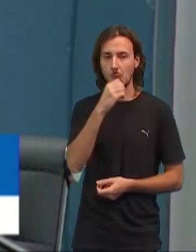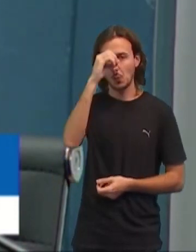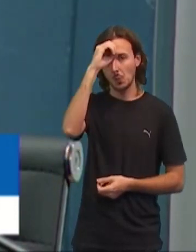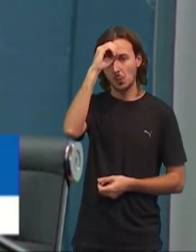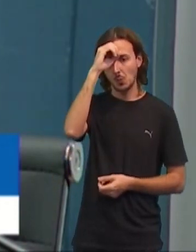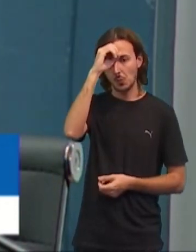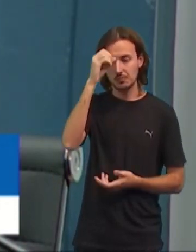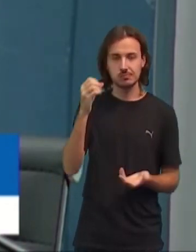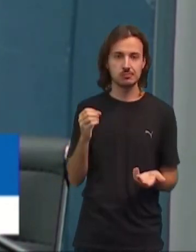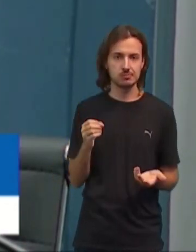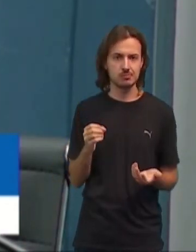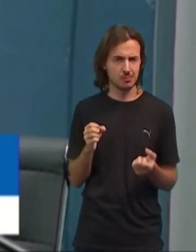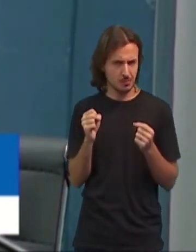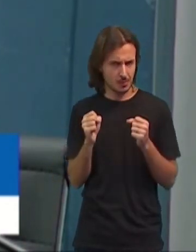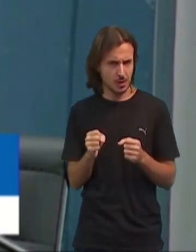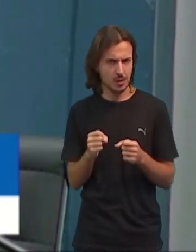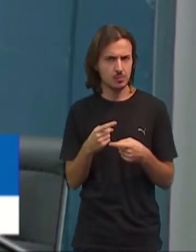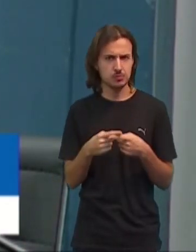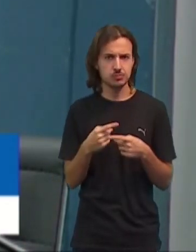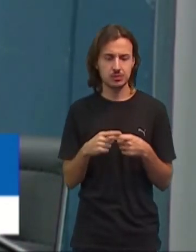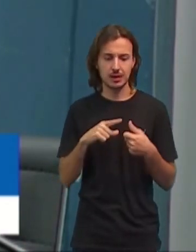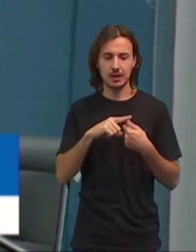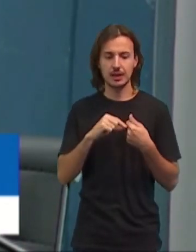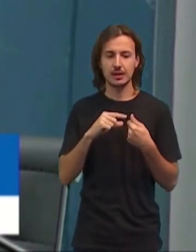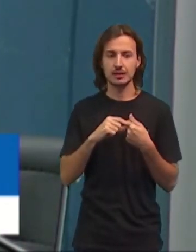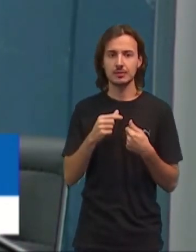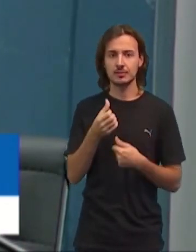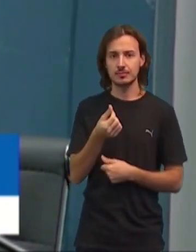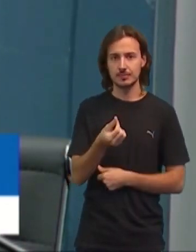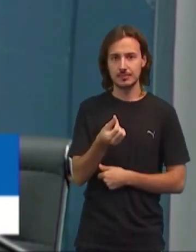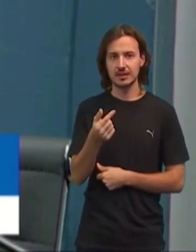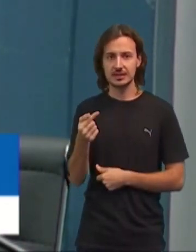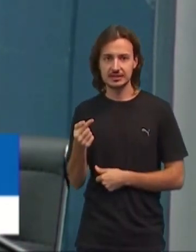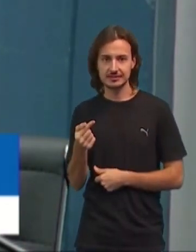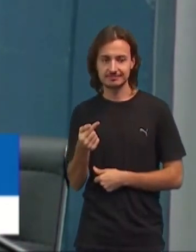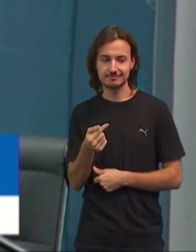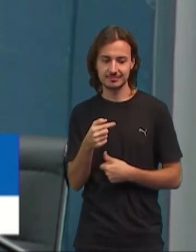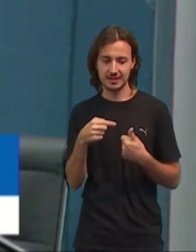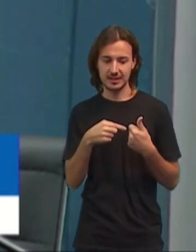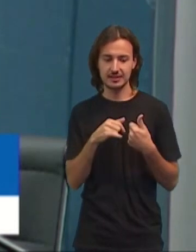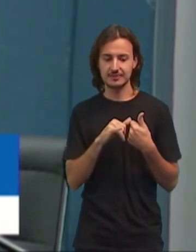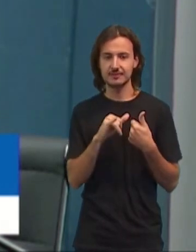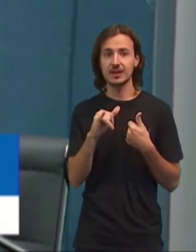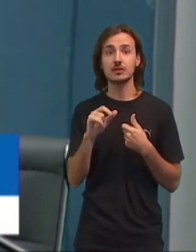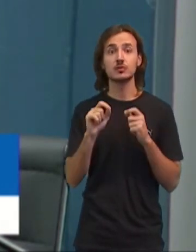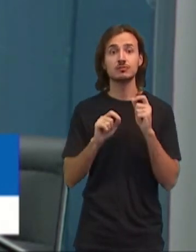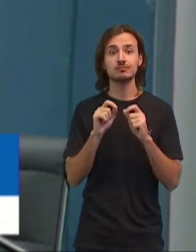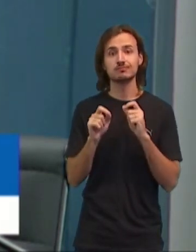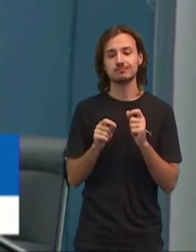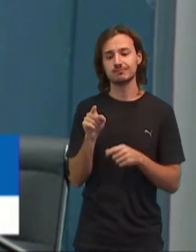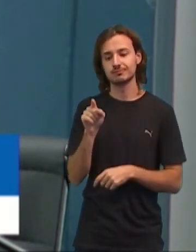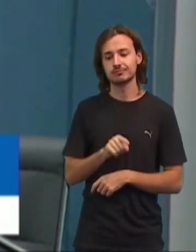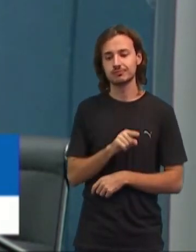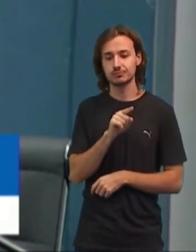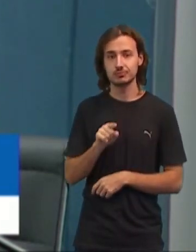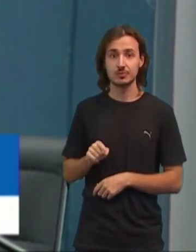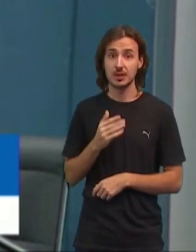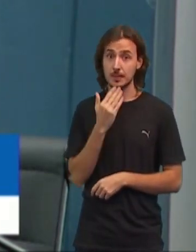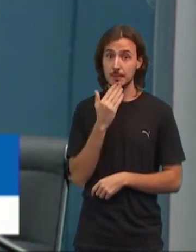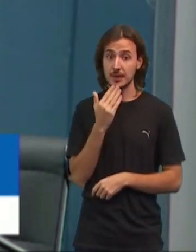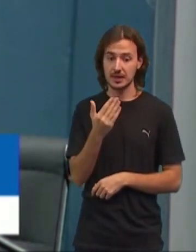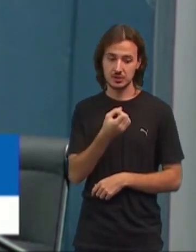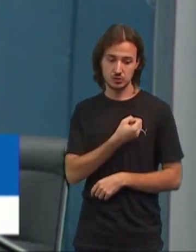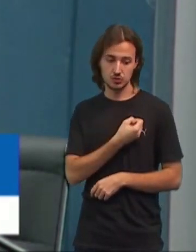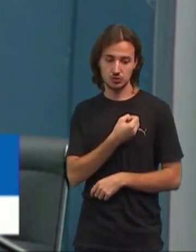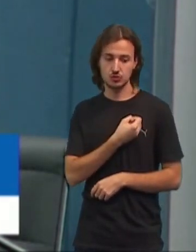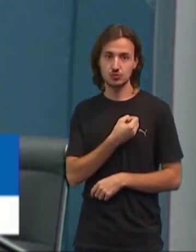o próprio artigo 67 fala que venda. Então, quando a gente pede para trazer os números, não é